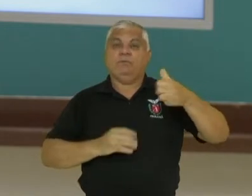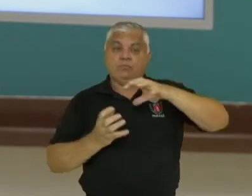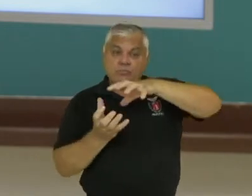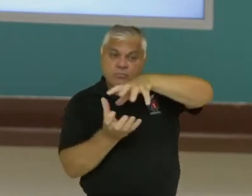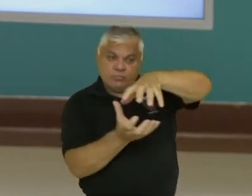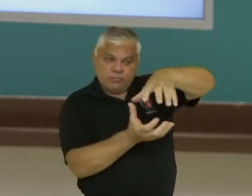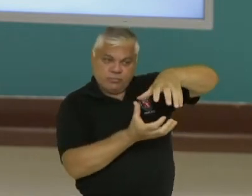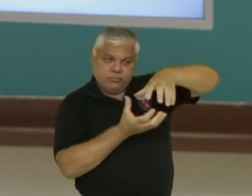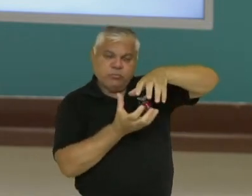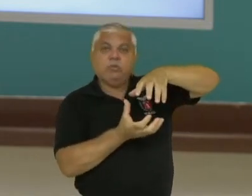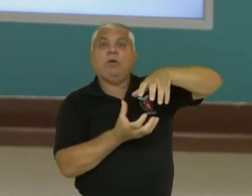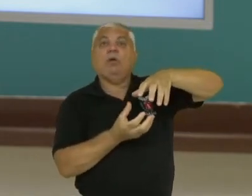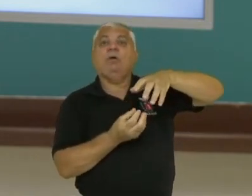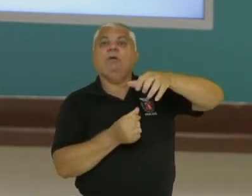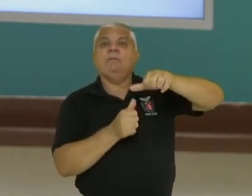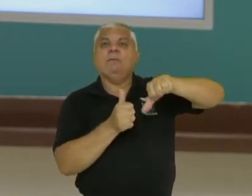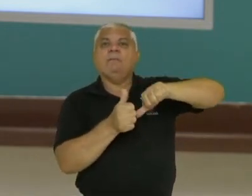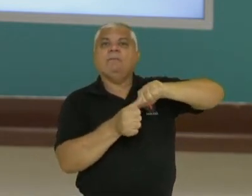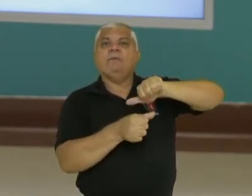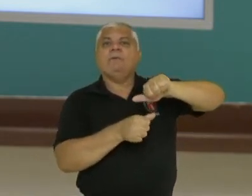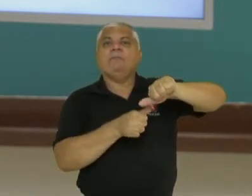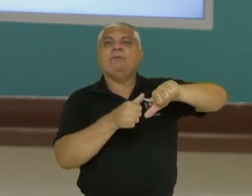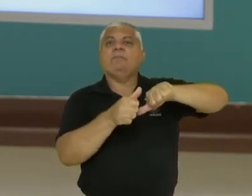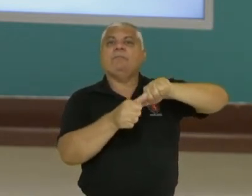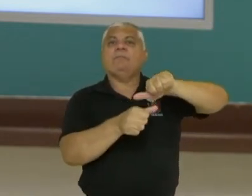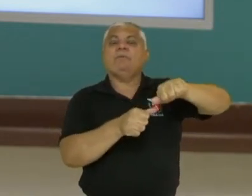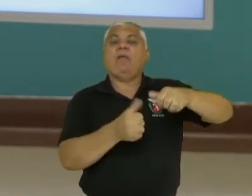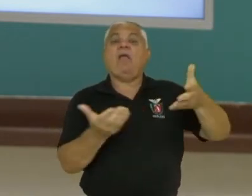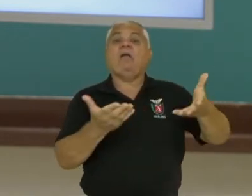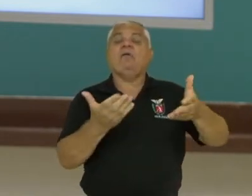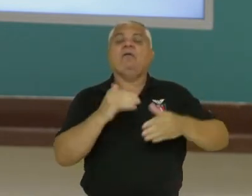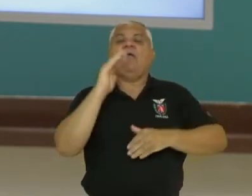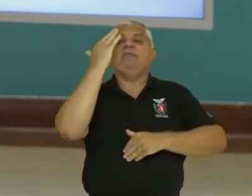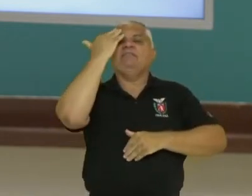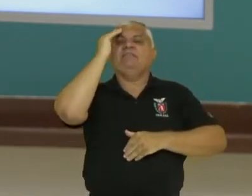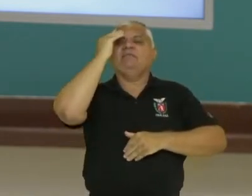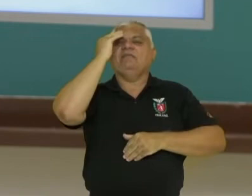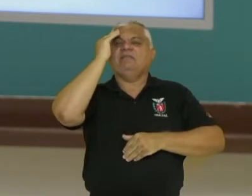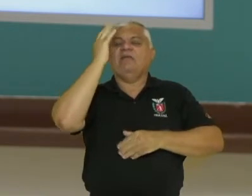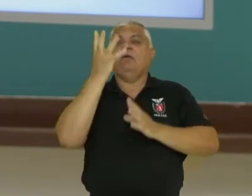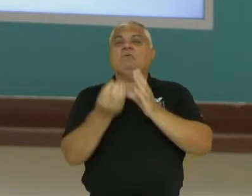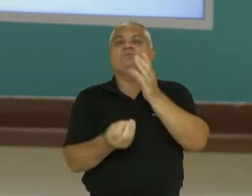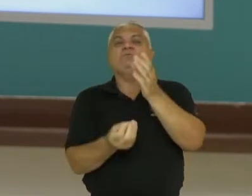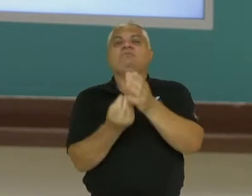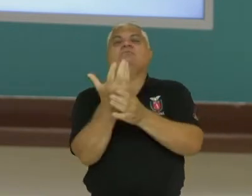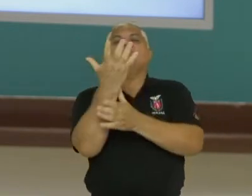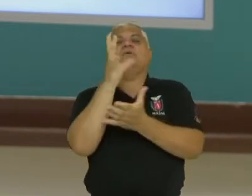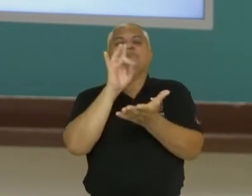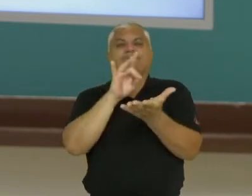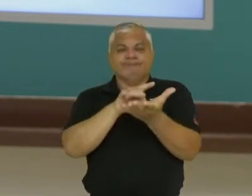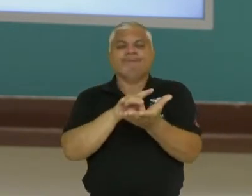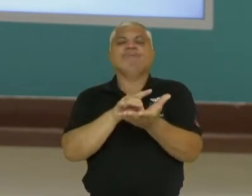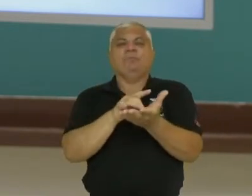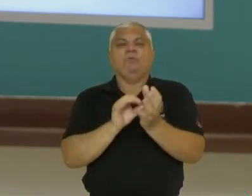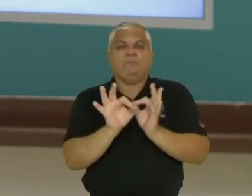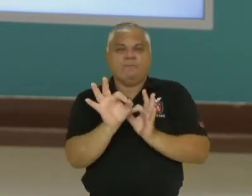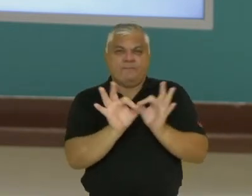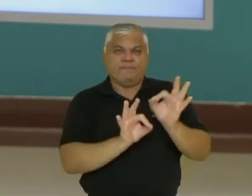como ocorreram as suas mudanças, e agora nós estamos entendendo a sua origem, a sua